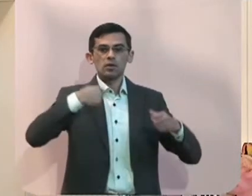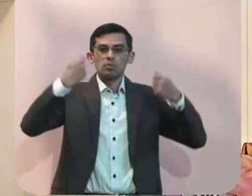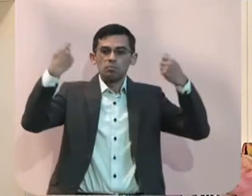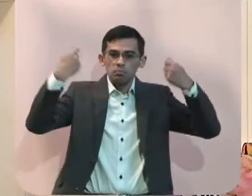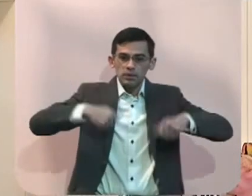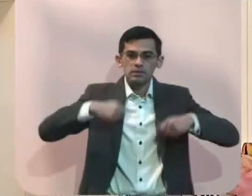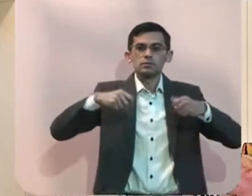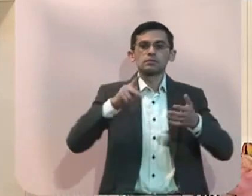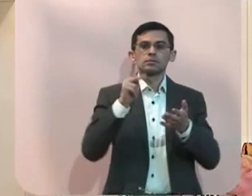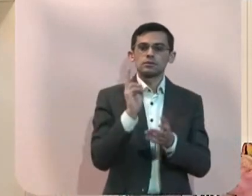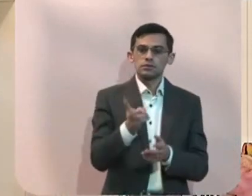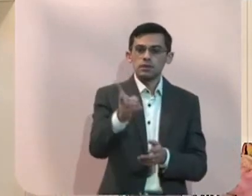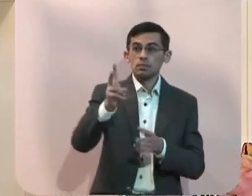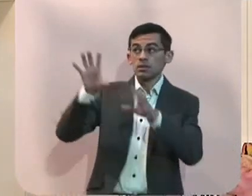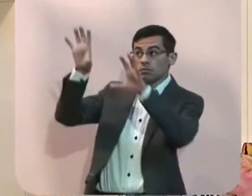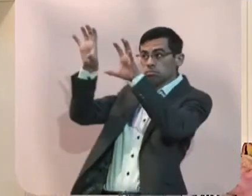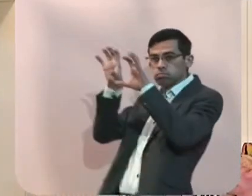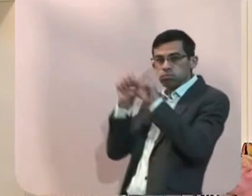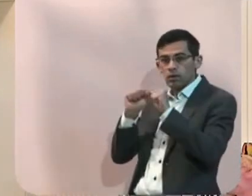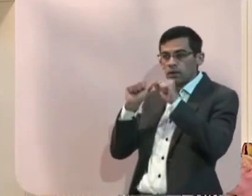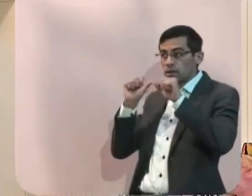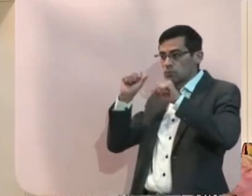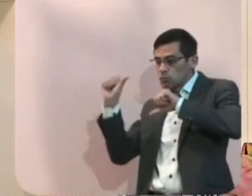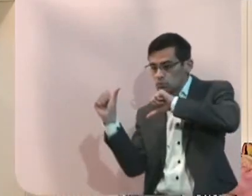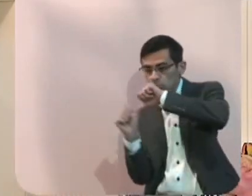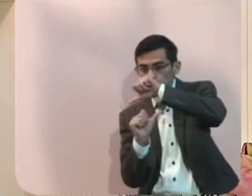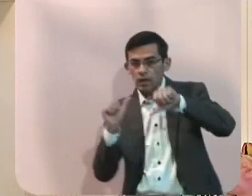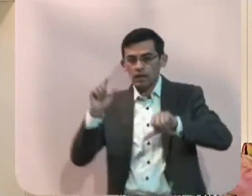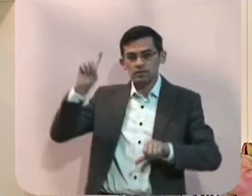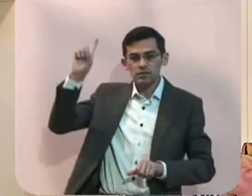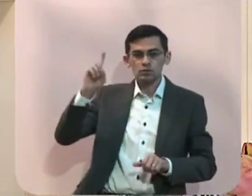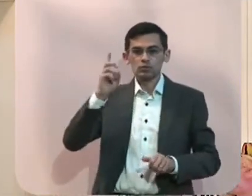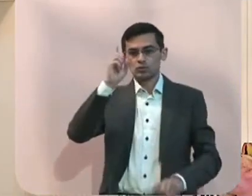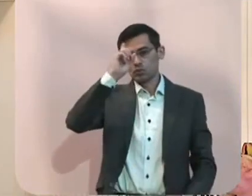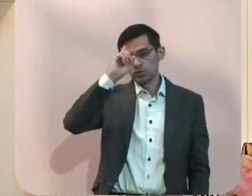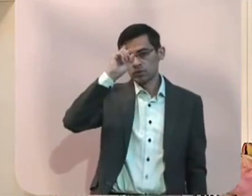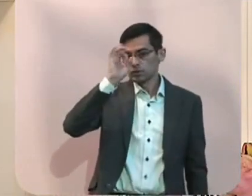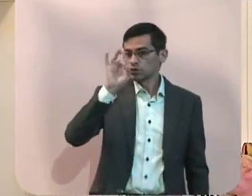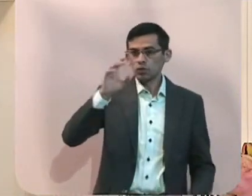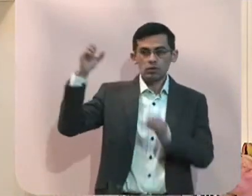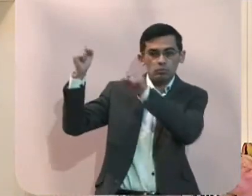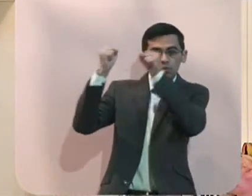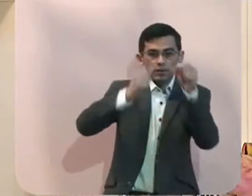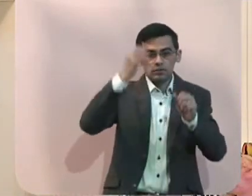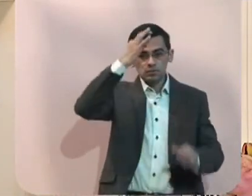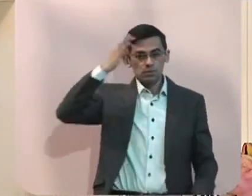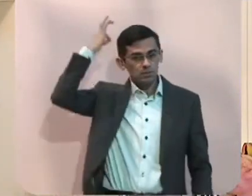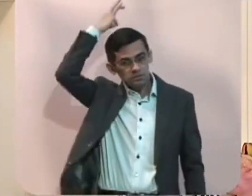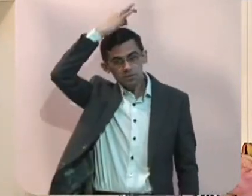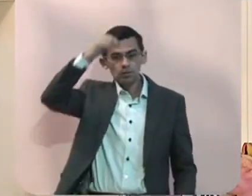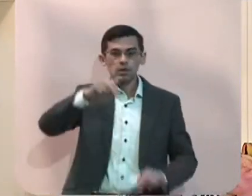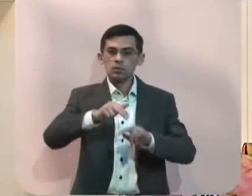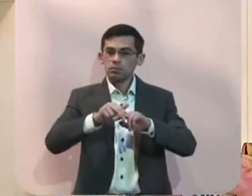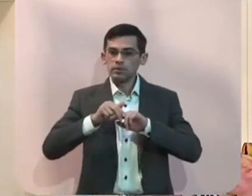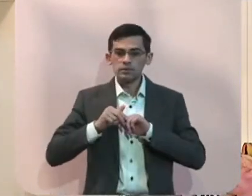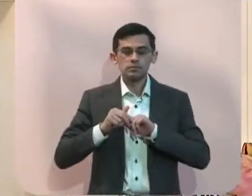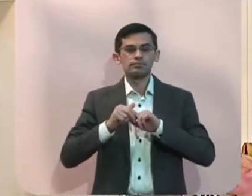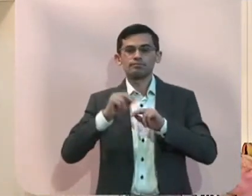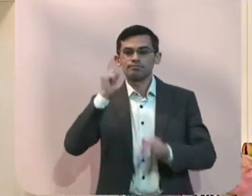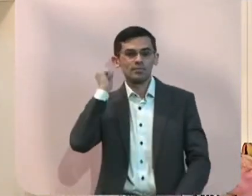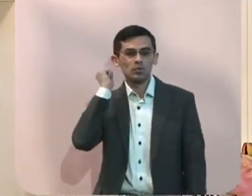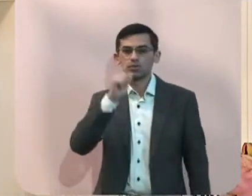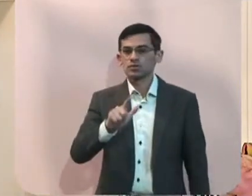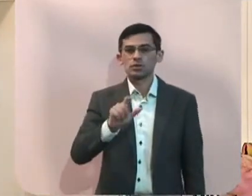ser remodelado por Deus todo dia. E isso só no poder do Espírito Santo. Por isso não dá para